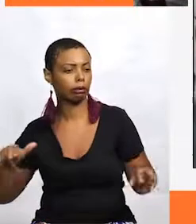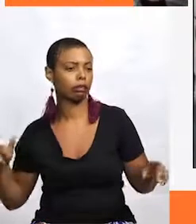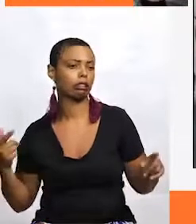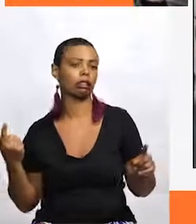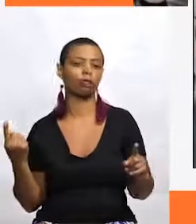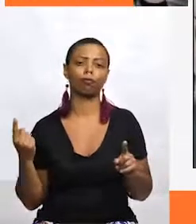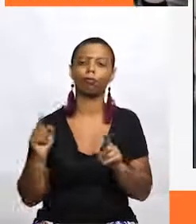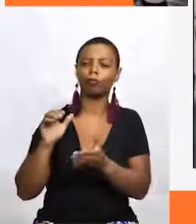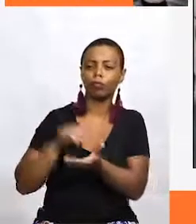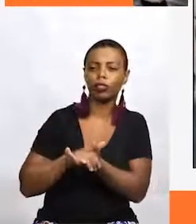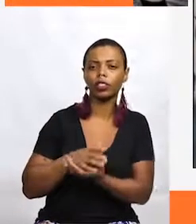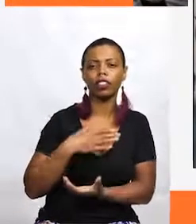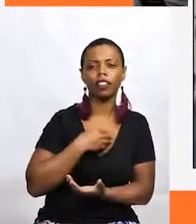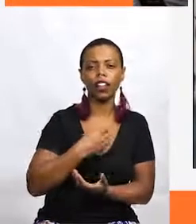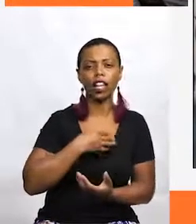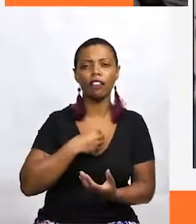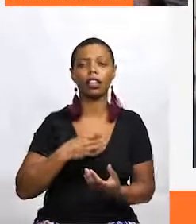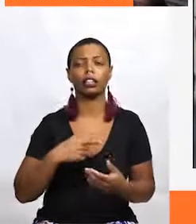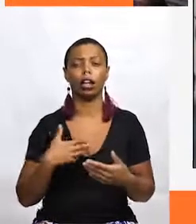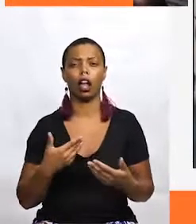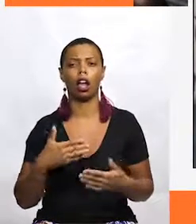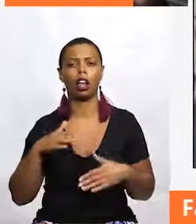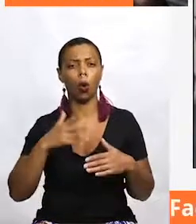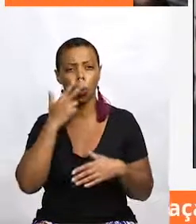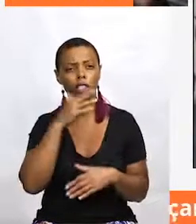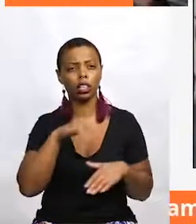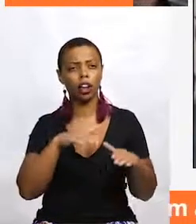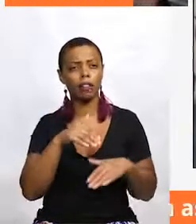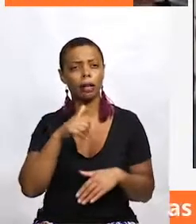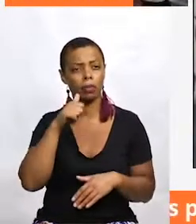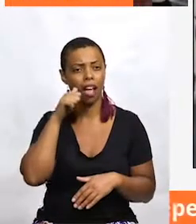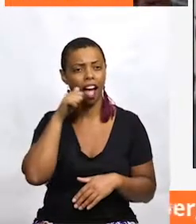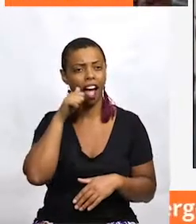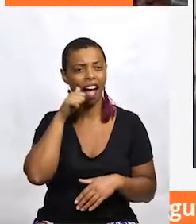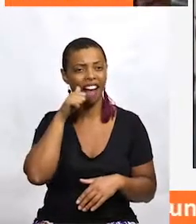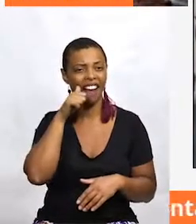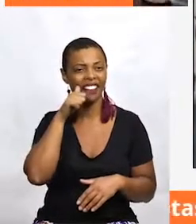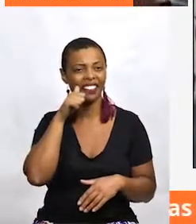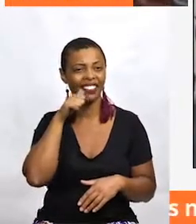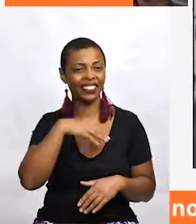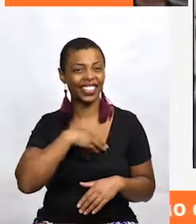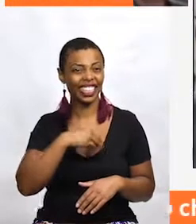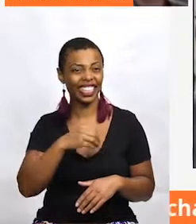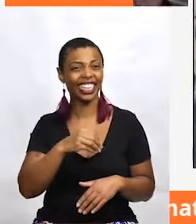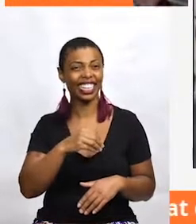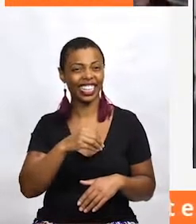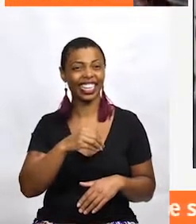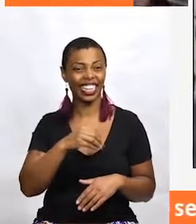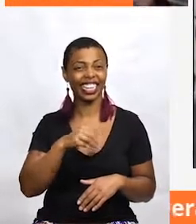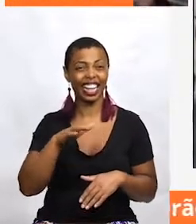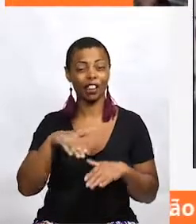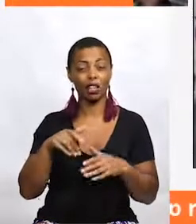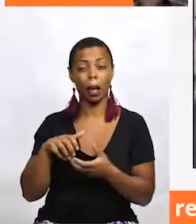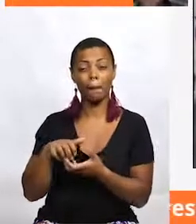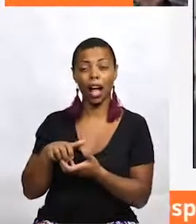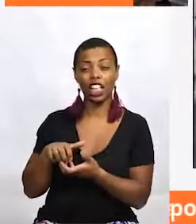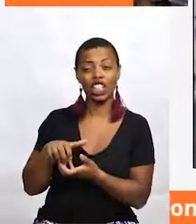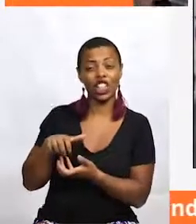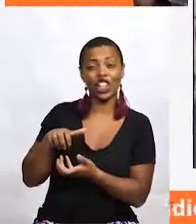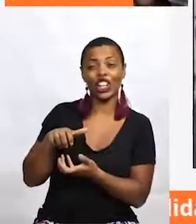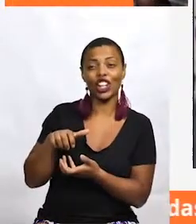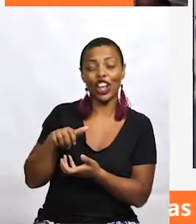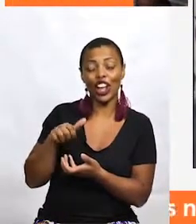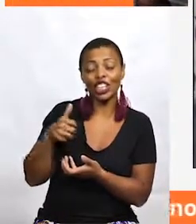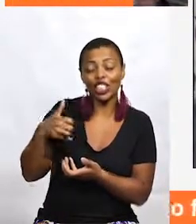minha filha, talvez, a minha filha aí, talvez seja a mais nova negra a entrar dentro da faculdade, que ela tinha dias,